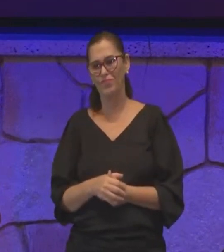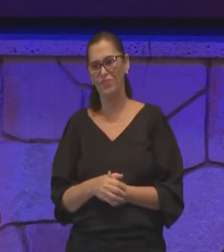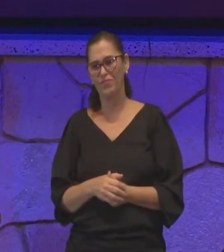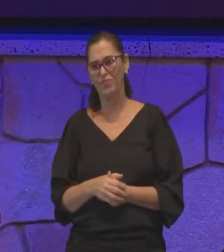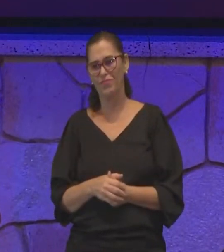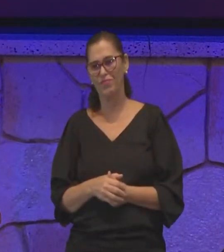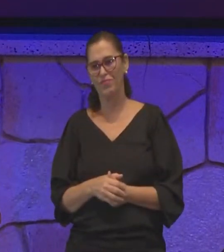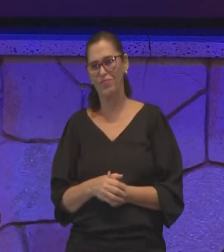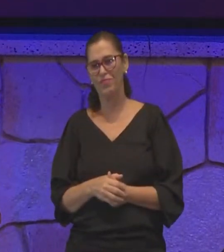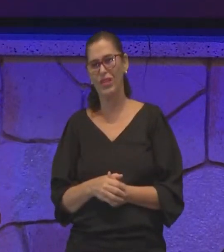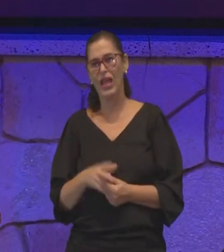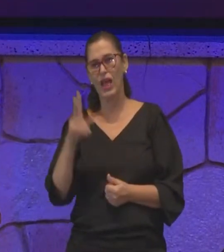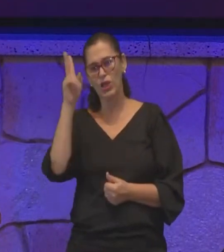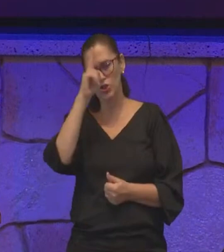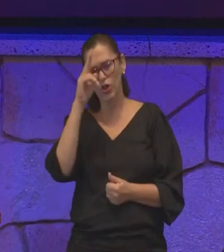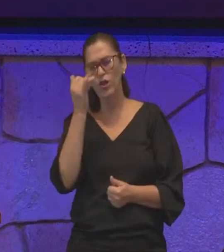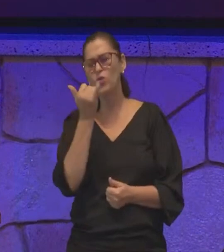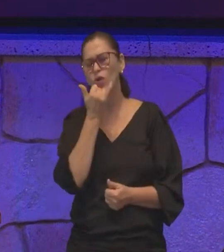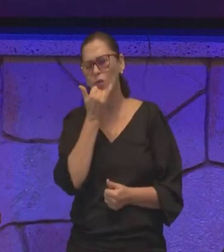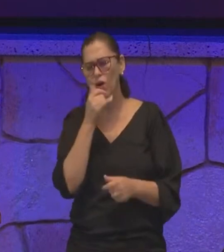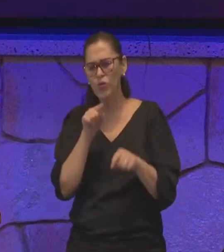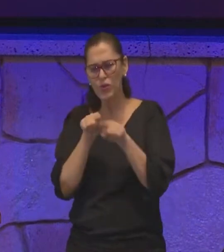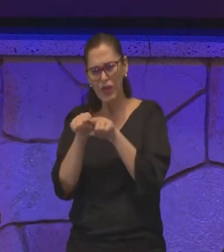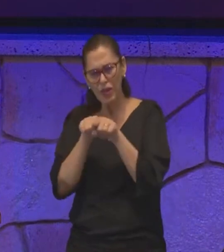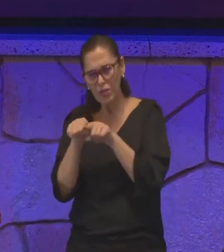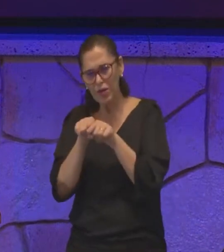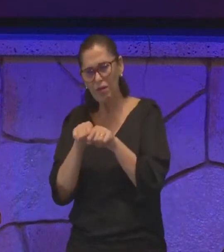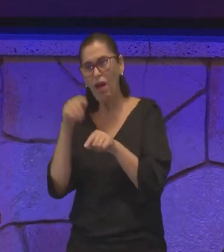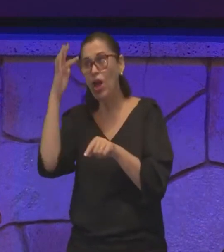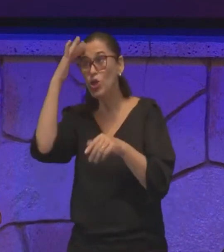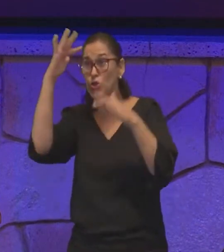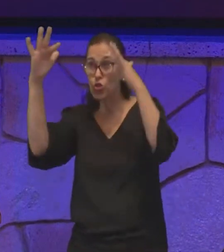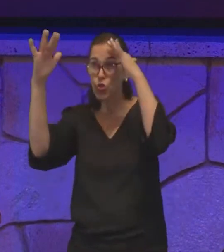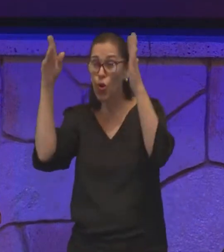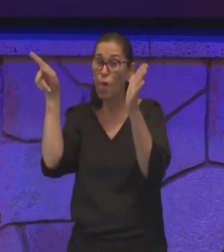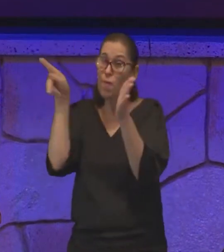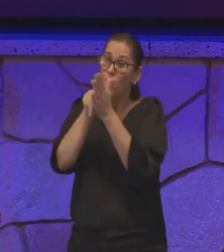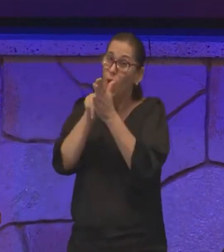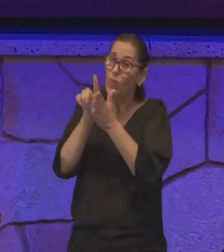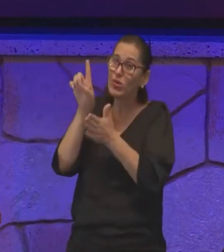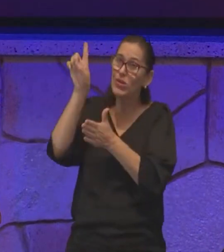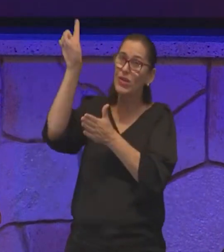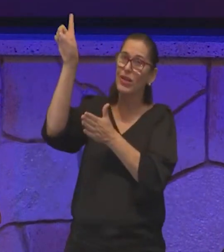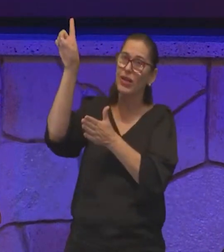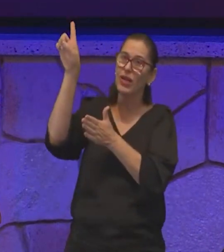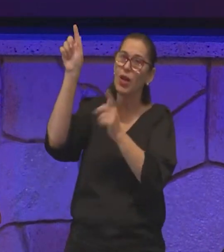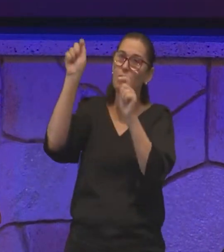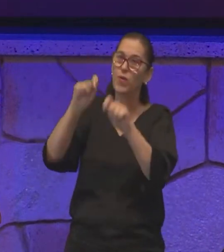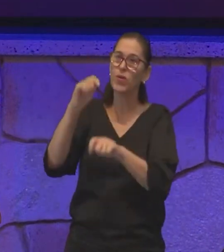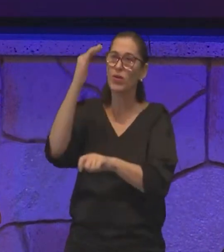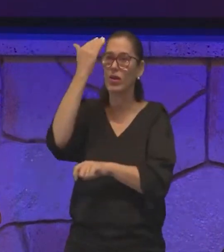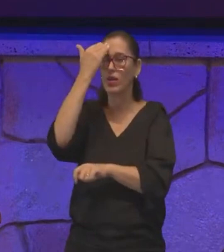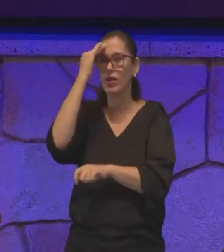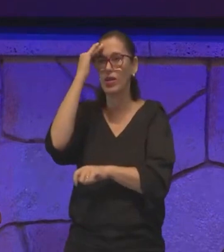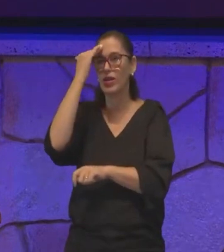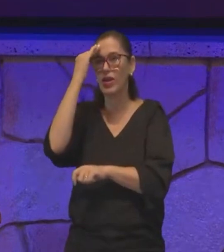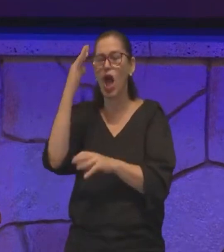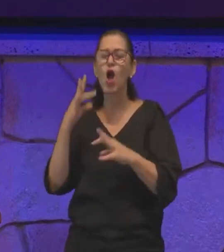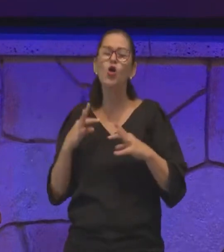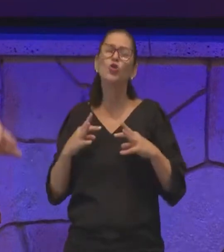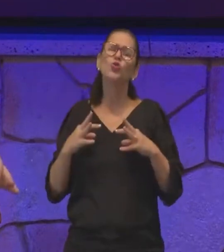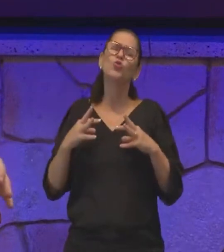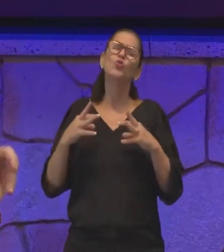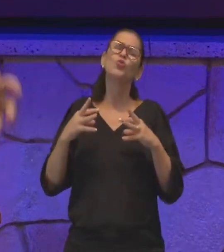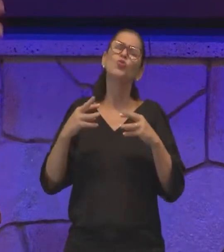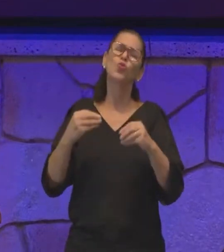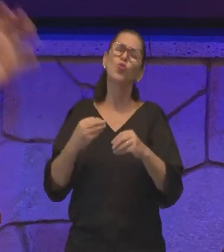Essa história do perdão deste irmão que sonhou os sonhos de Deus e pôde entender que tudo aquilo que